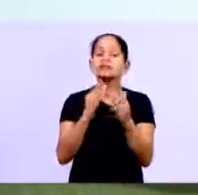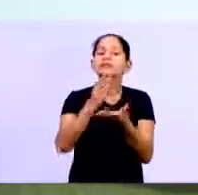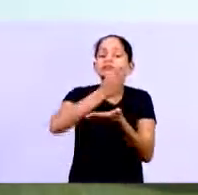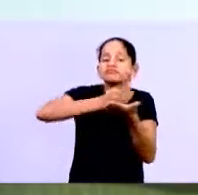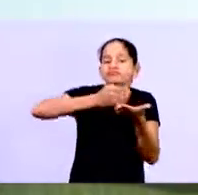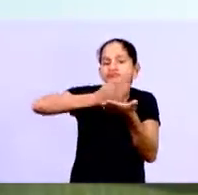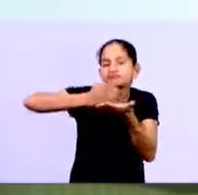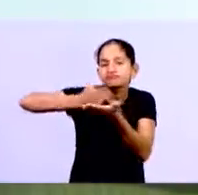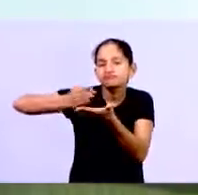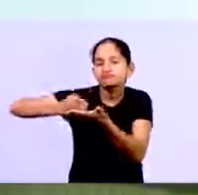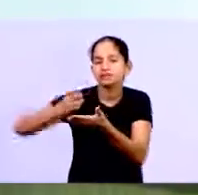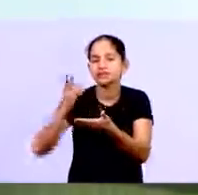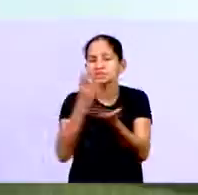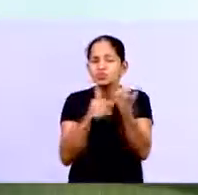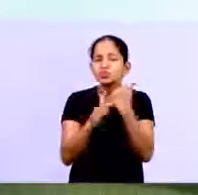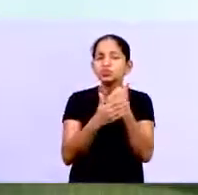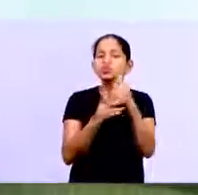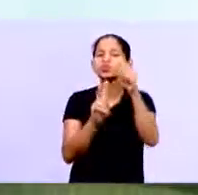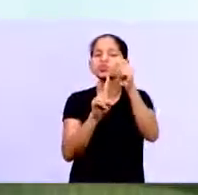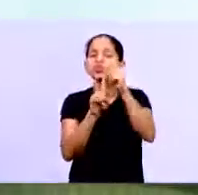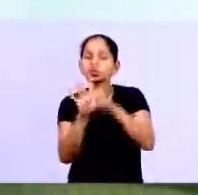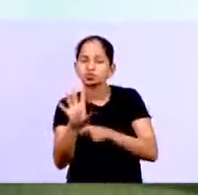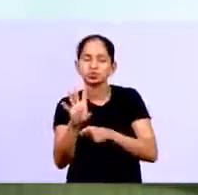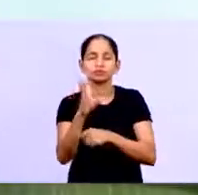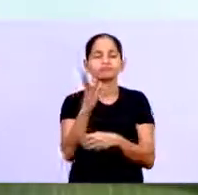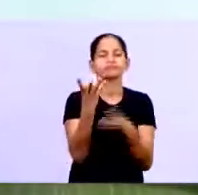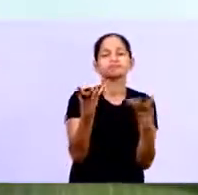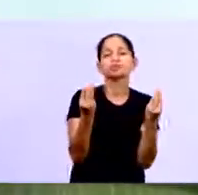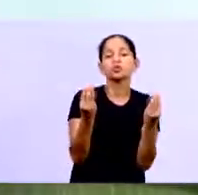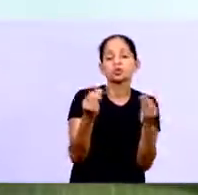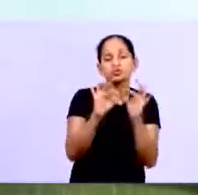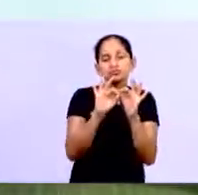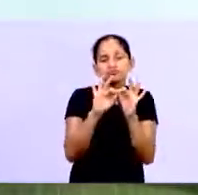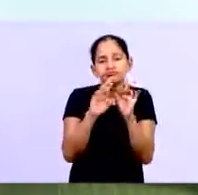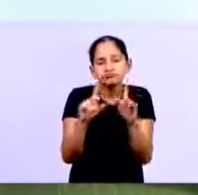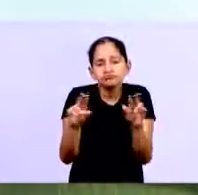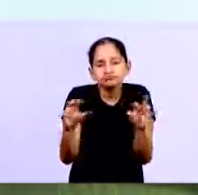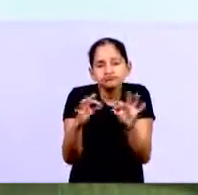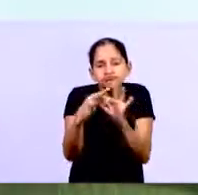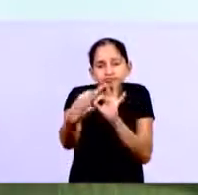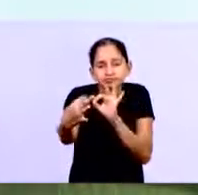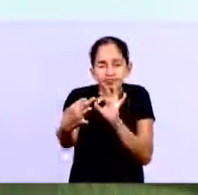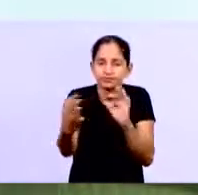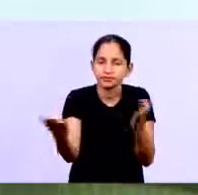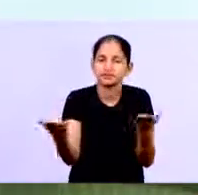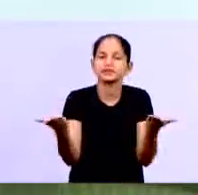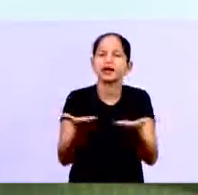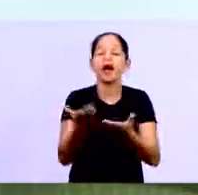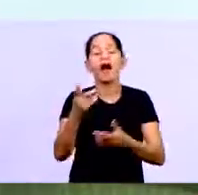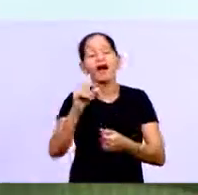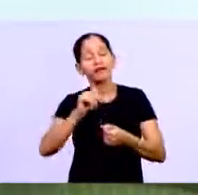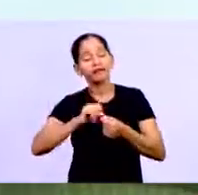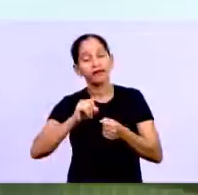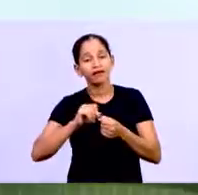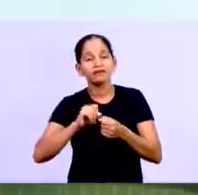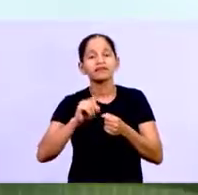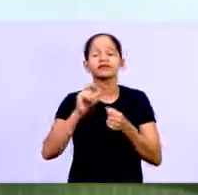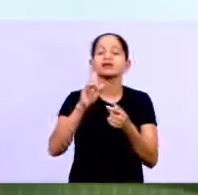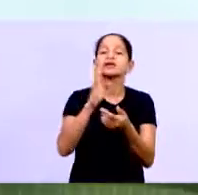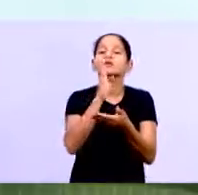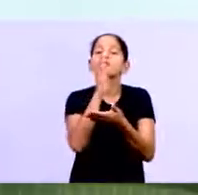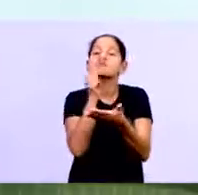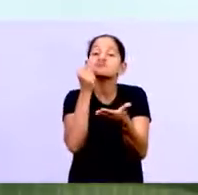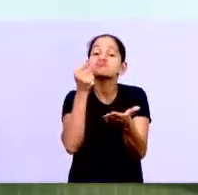várias prestações, ao longo de vários meses, correto? E ali, quando você vai fazer uma parcela,